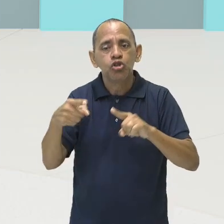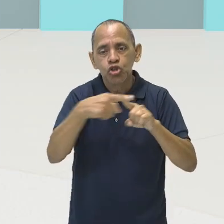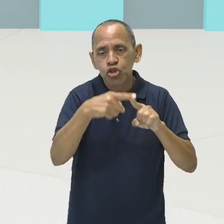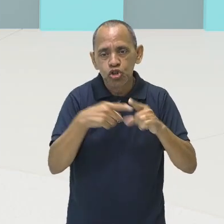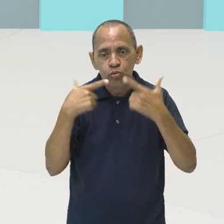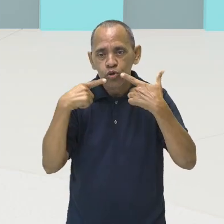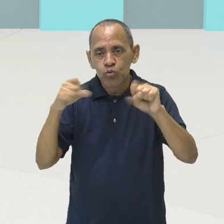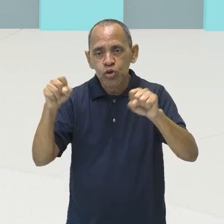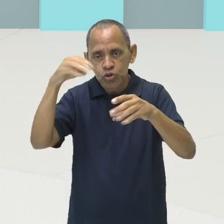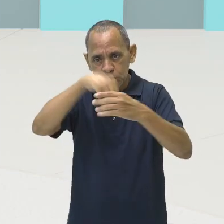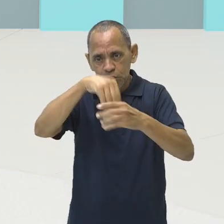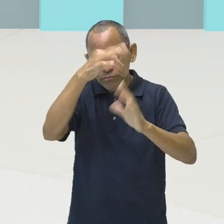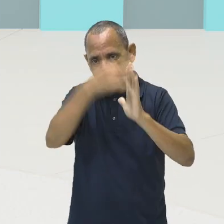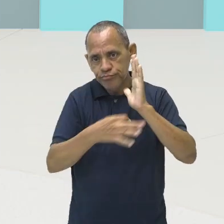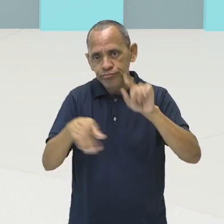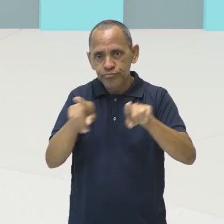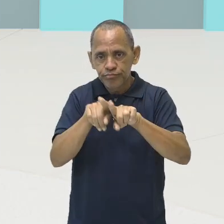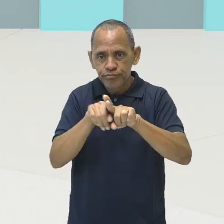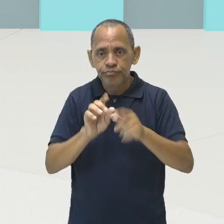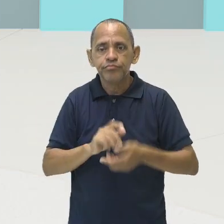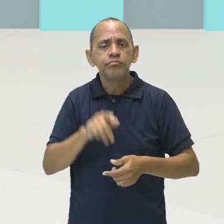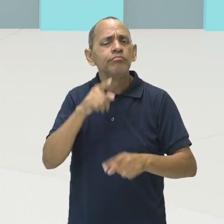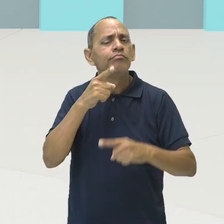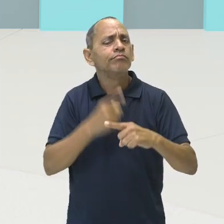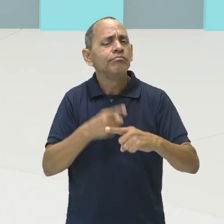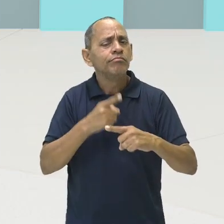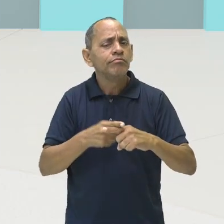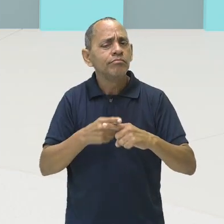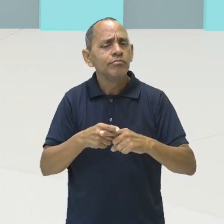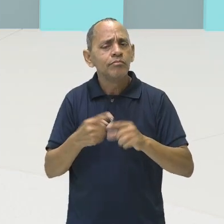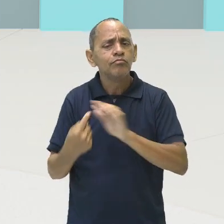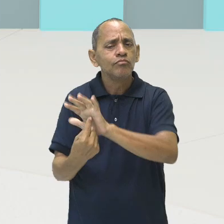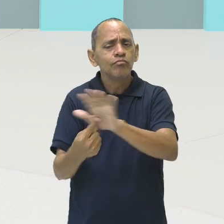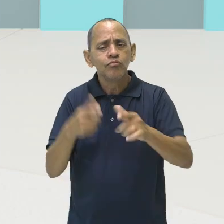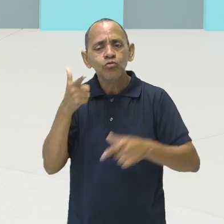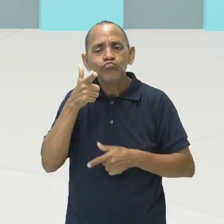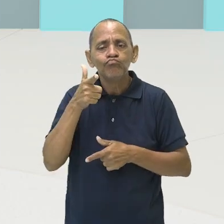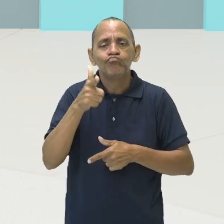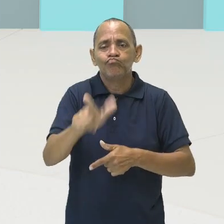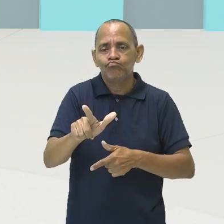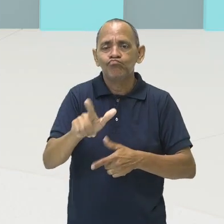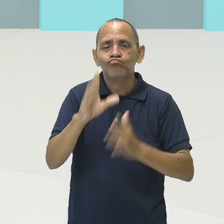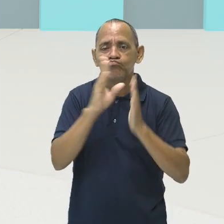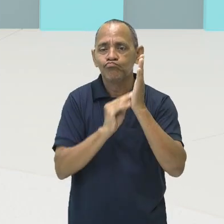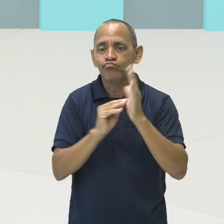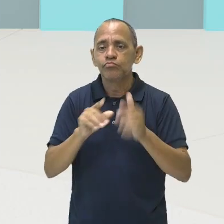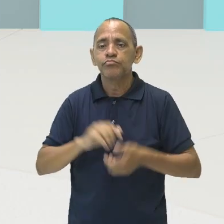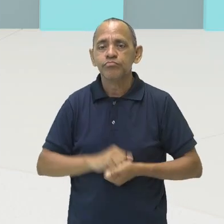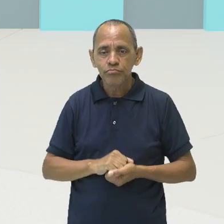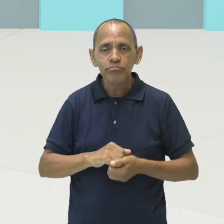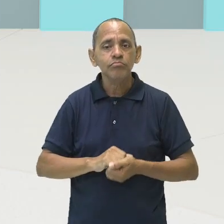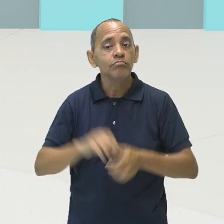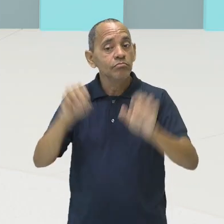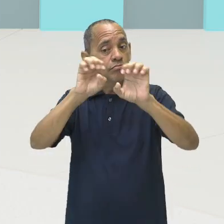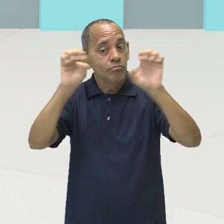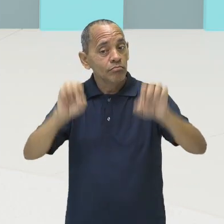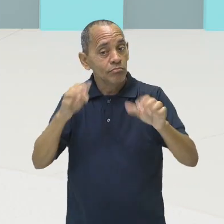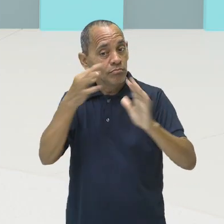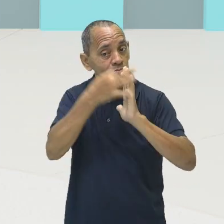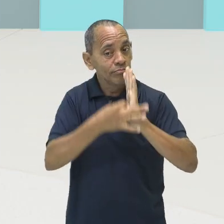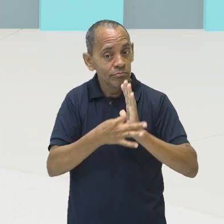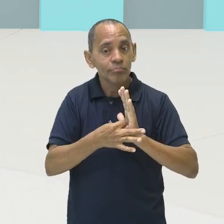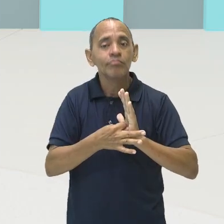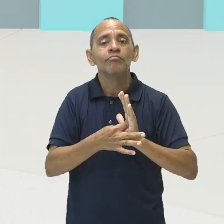texto. E por que, professor, que o senhor está trazendo esse conteúdo para a gente novamente? Porque nós vamos falar de estrutura textual, né? Nós vamos falar